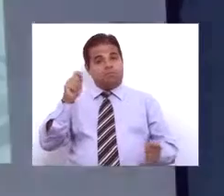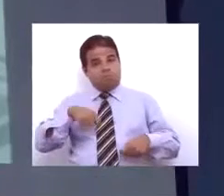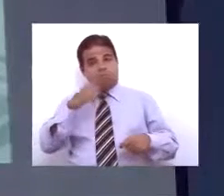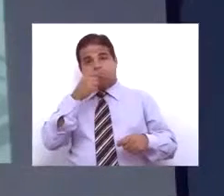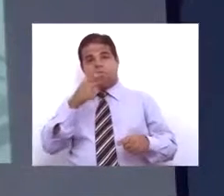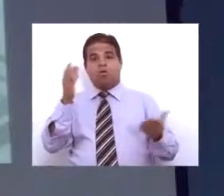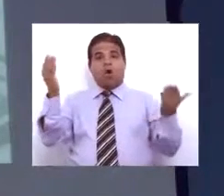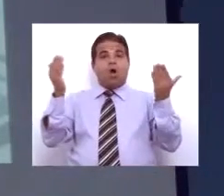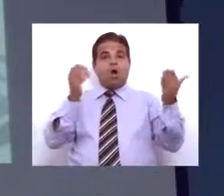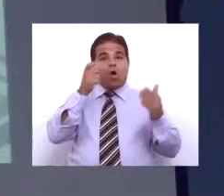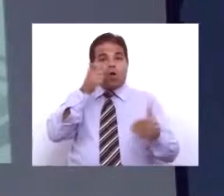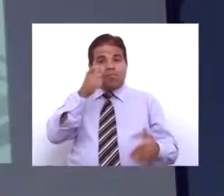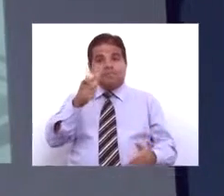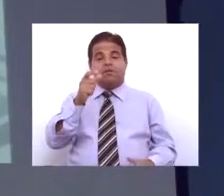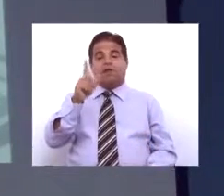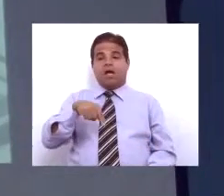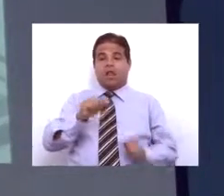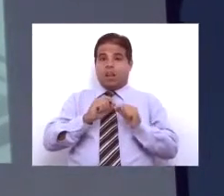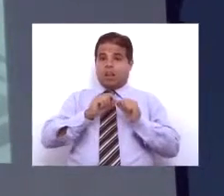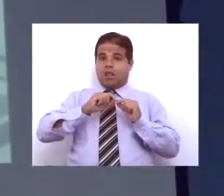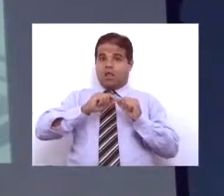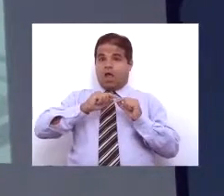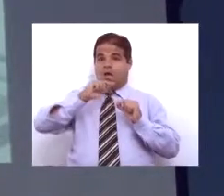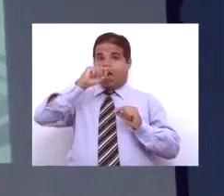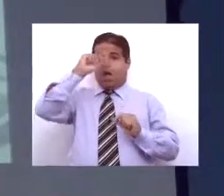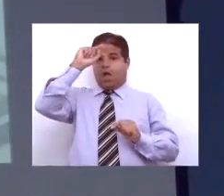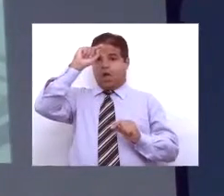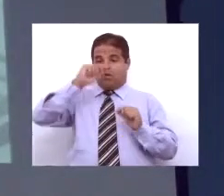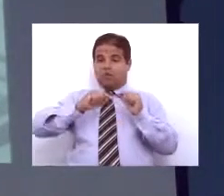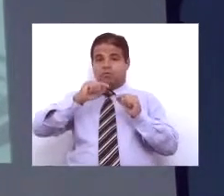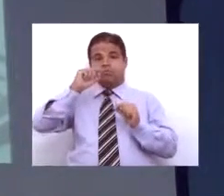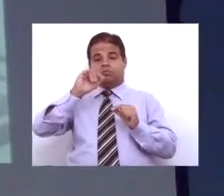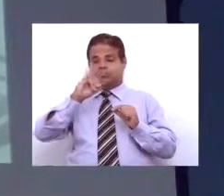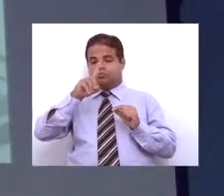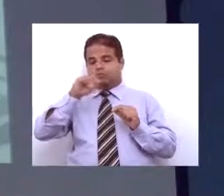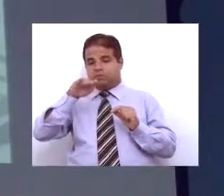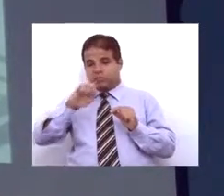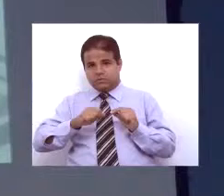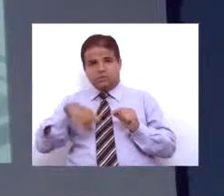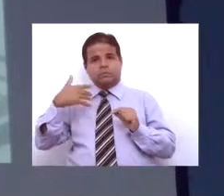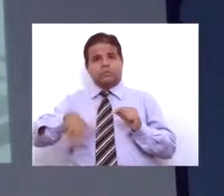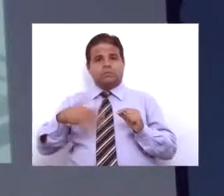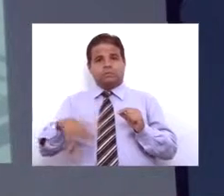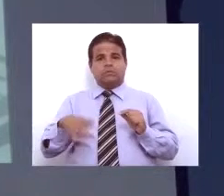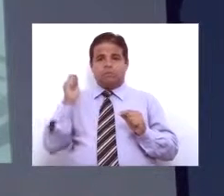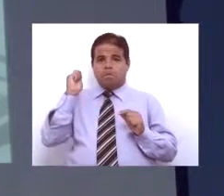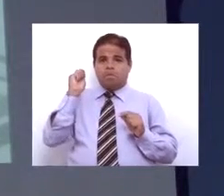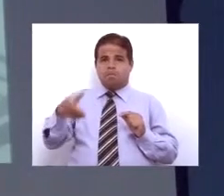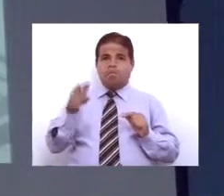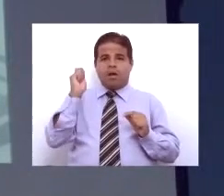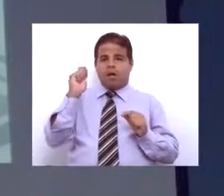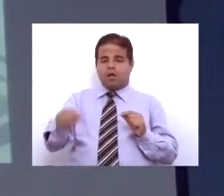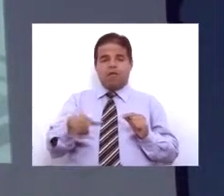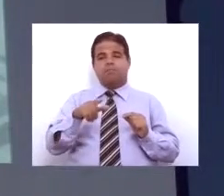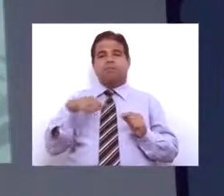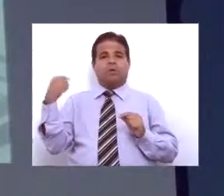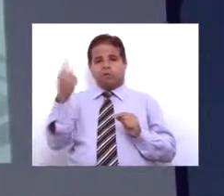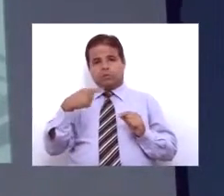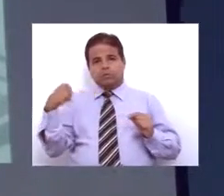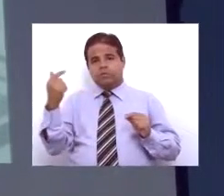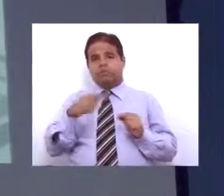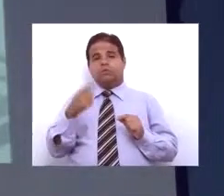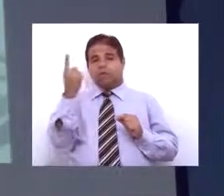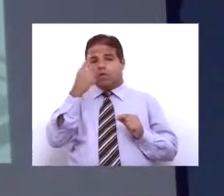que é extremamente elevado extremamente elevado o índice de pagamento em relação ao liquidado tanna